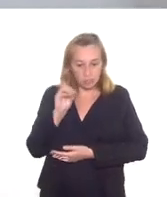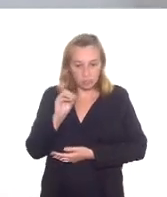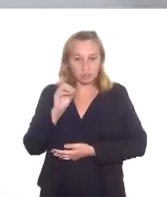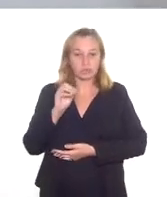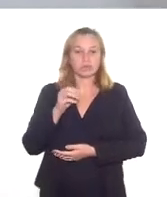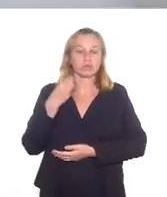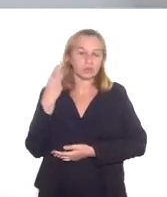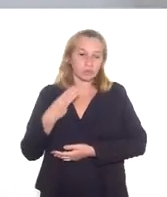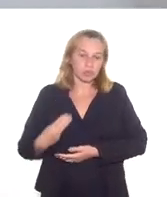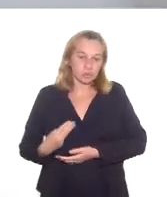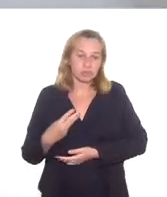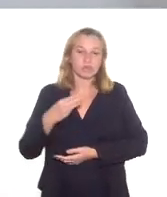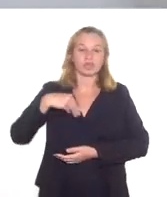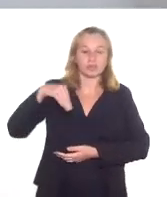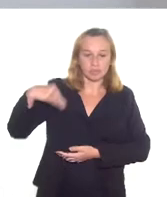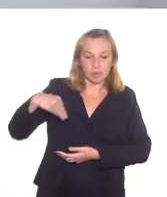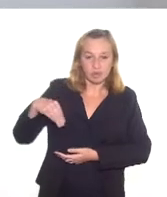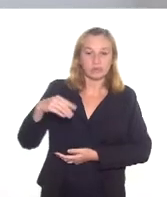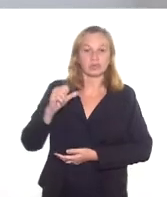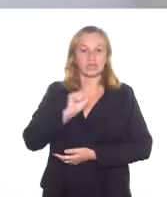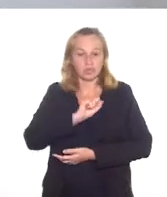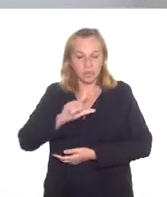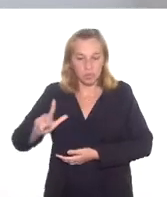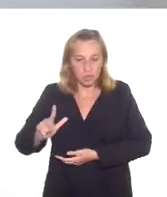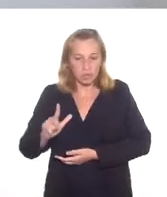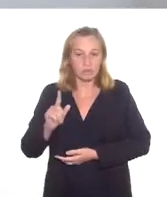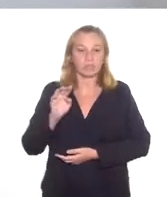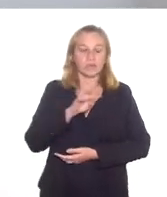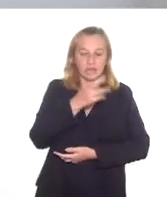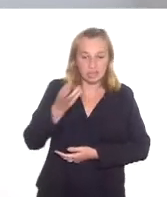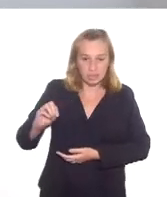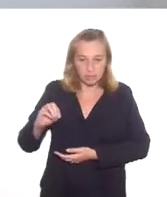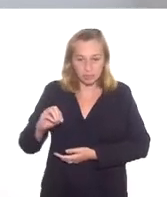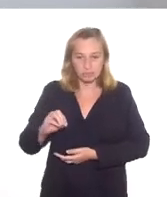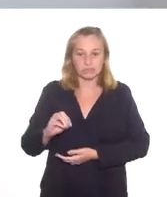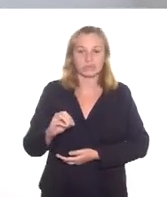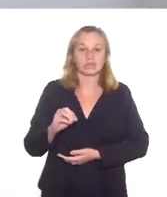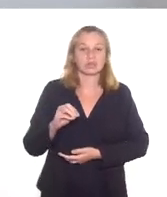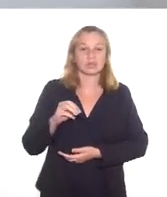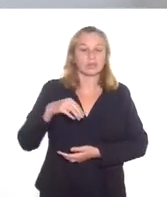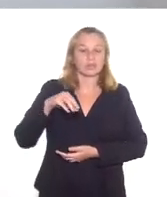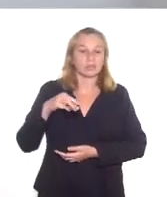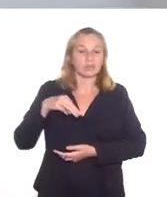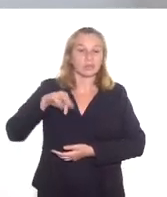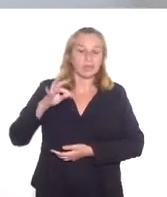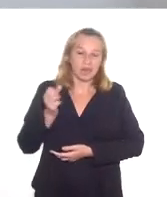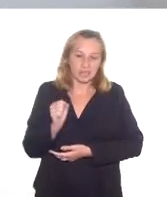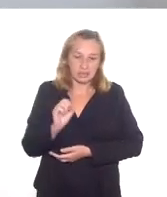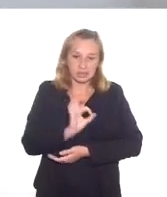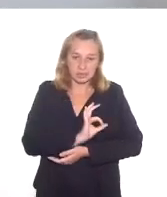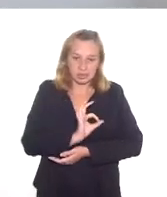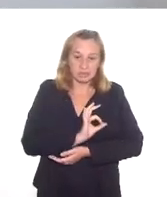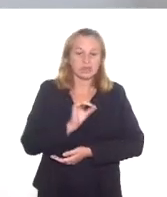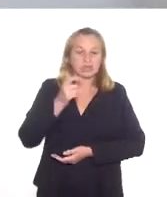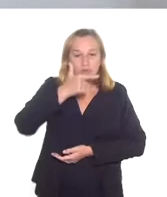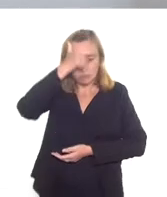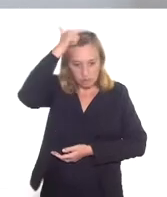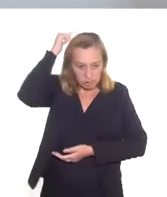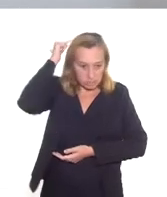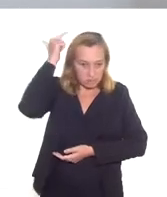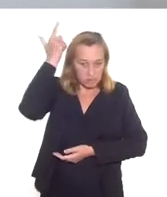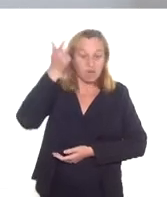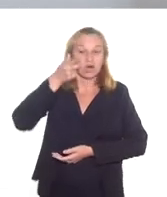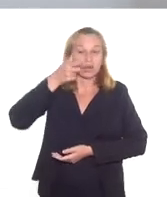deputada Mônica, deputado Mink, deputado Samuel, deputado Brazão, deputada Marta, deputada Lucinha,